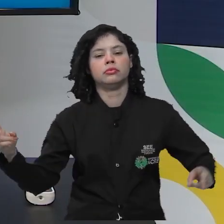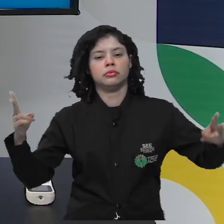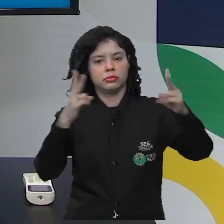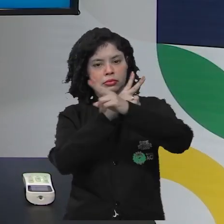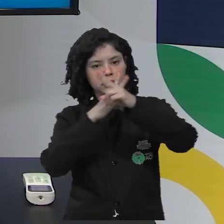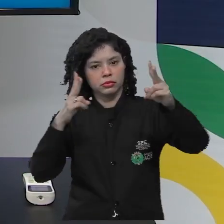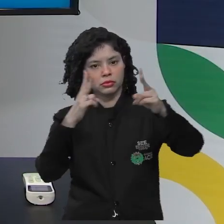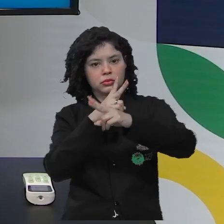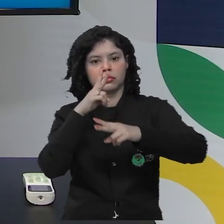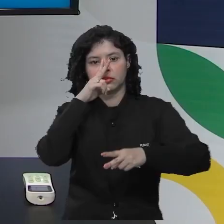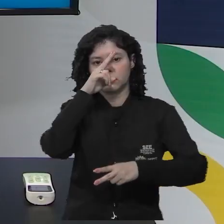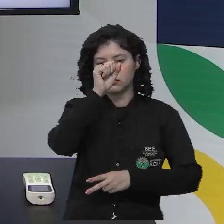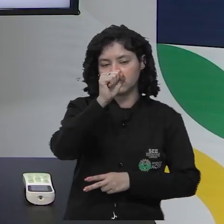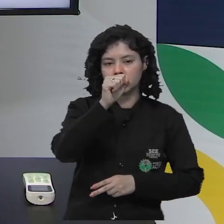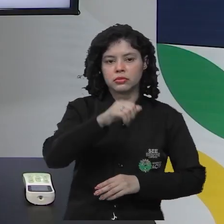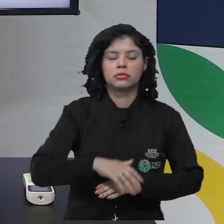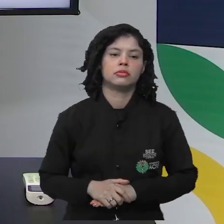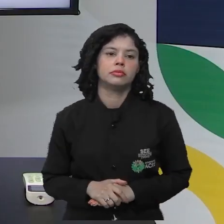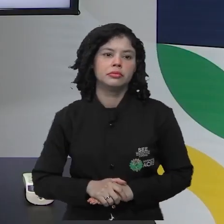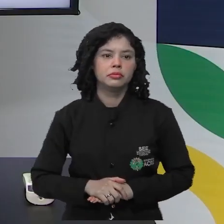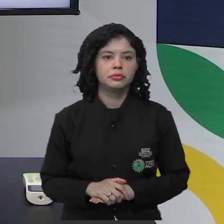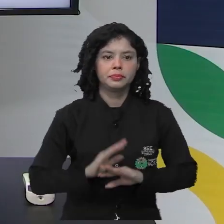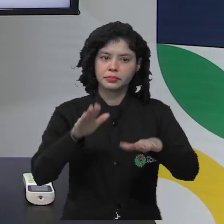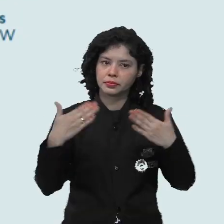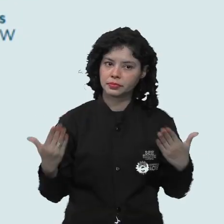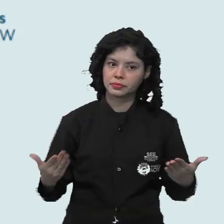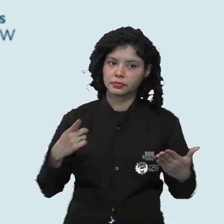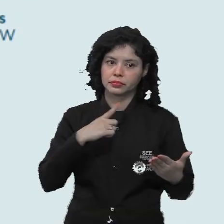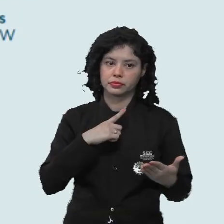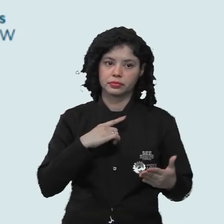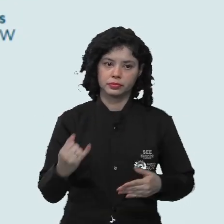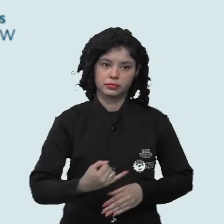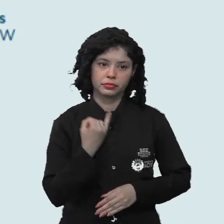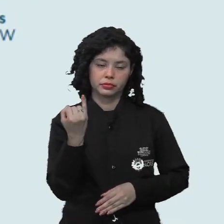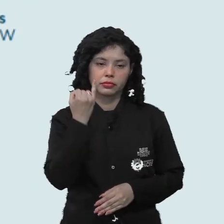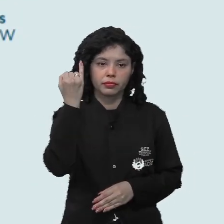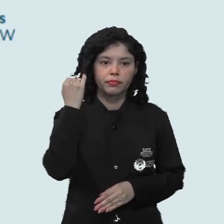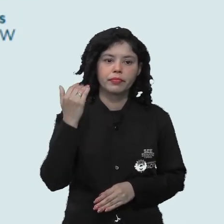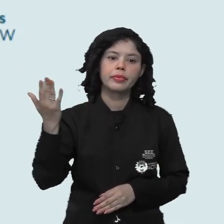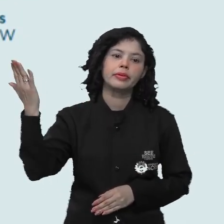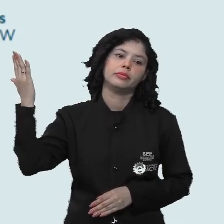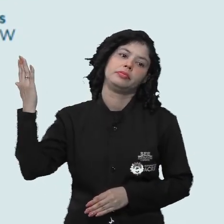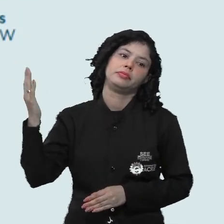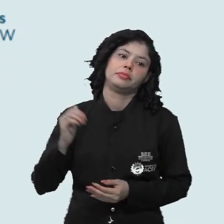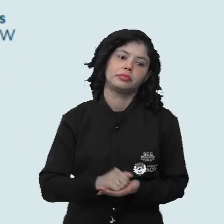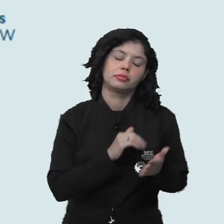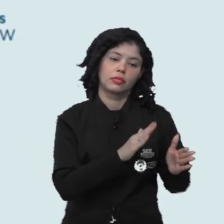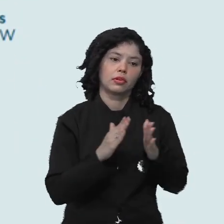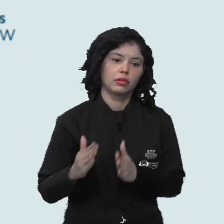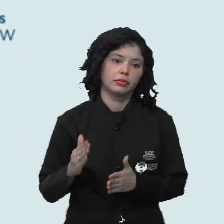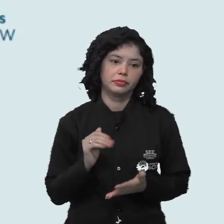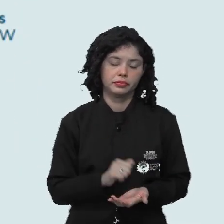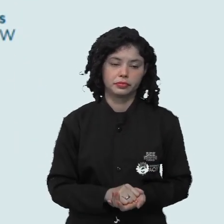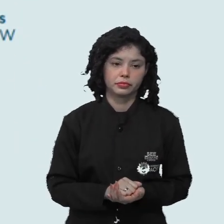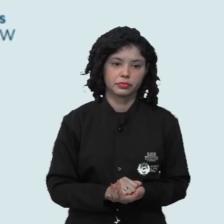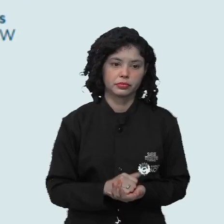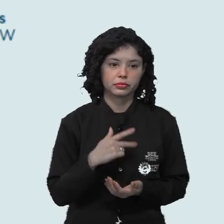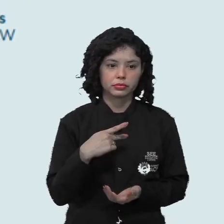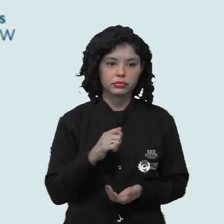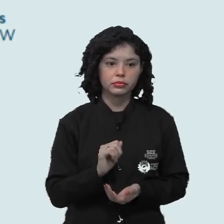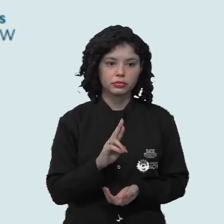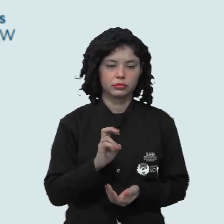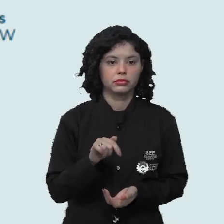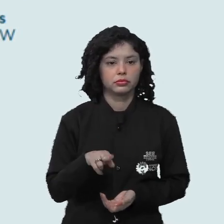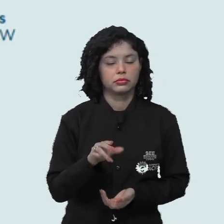força dos ventos. E aí, quais são aqui, ó, os principais, né? Os principais parques